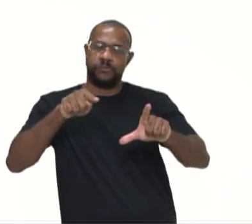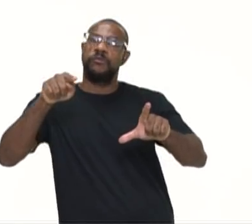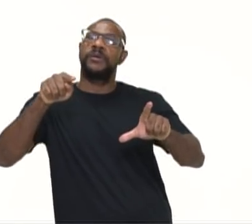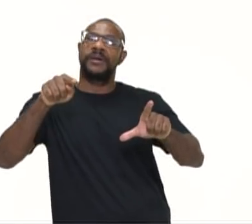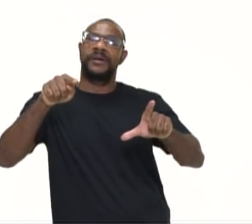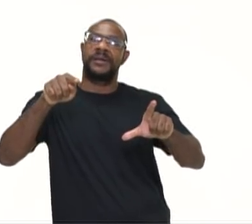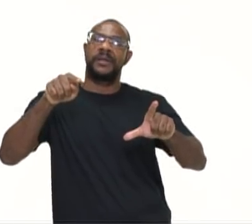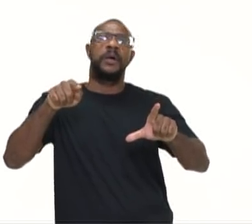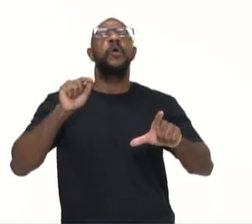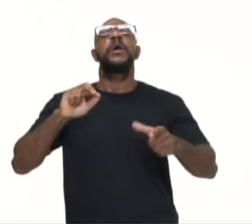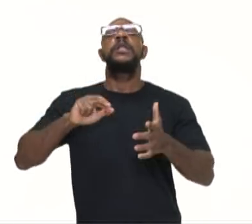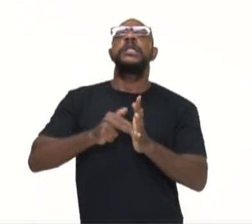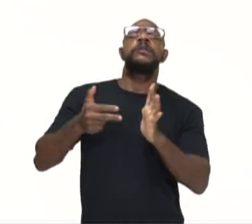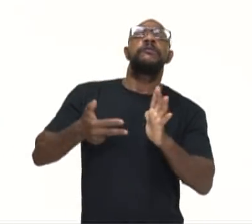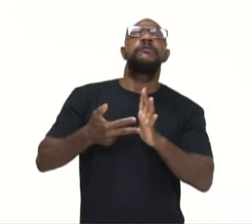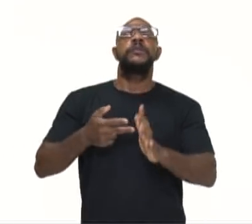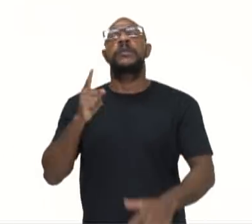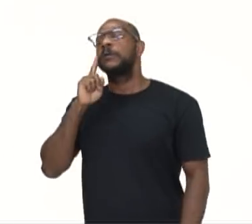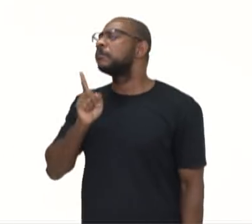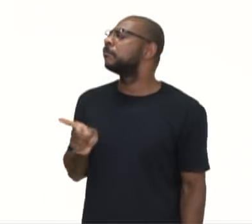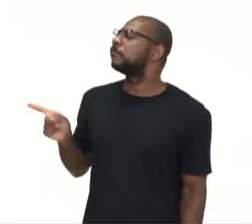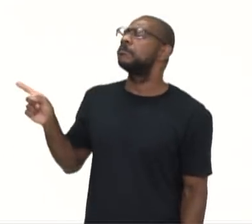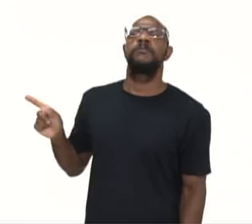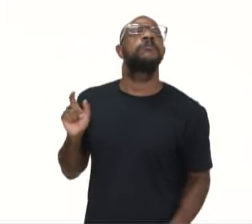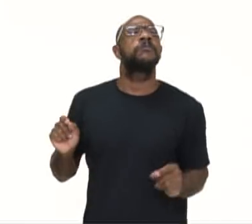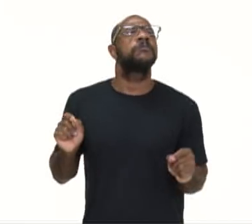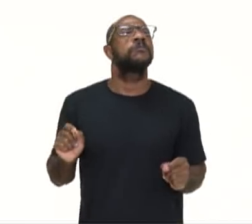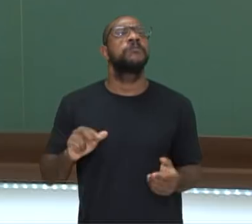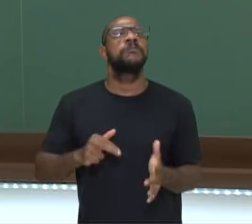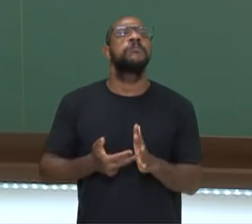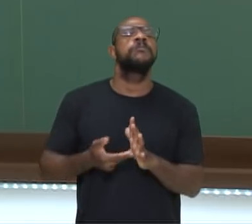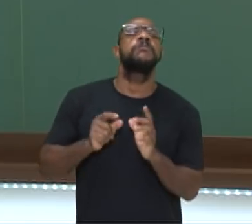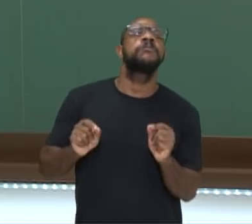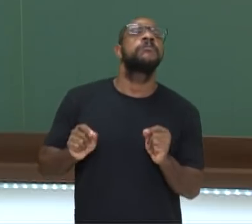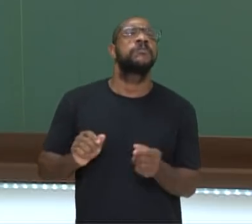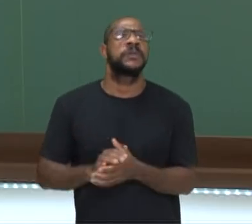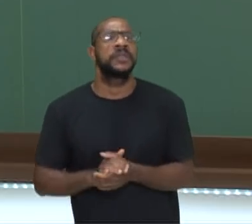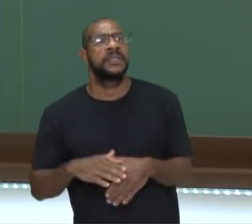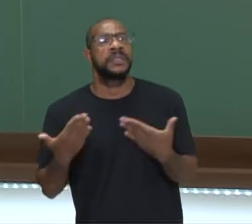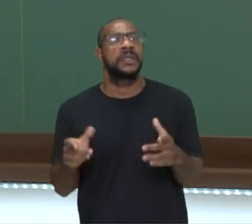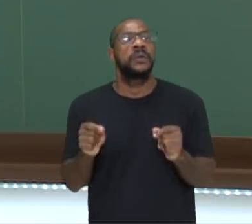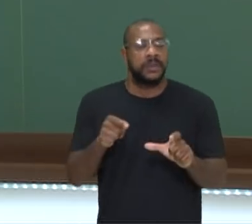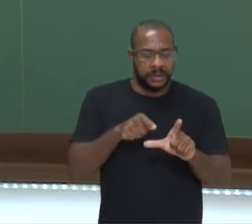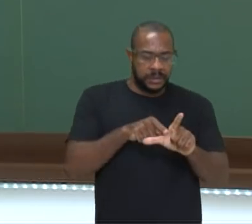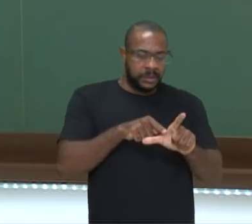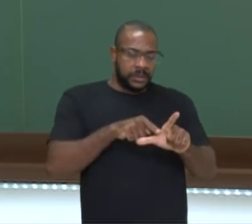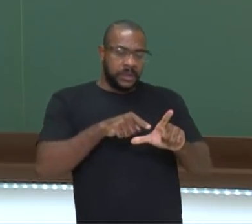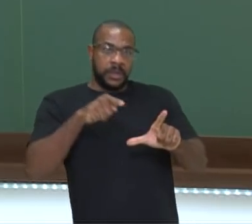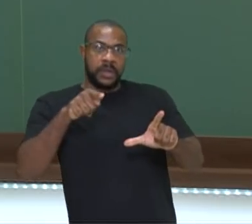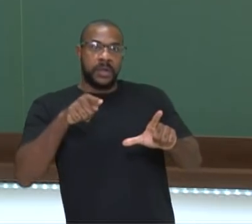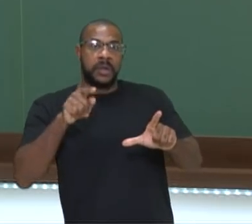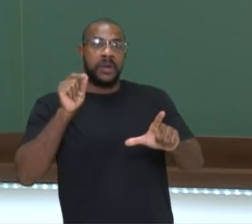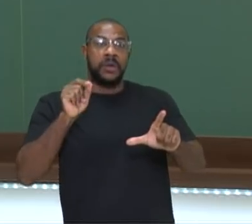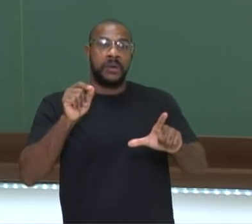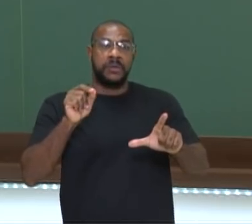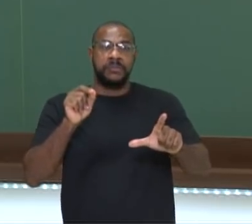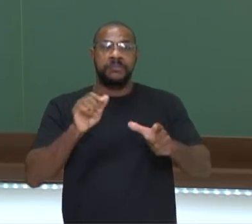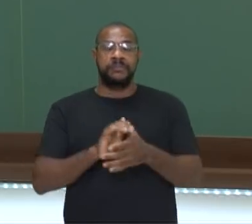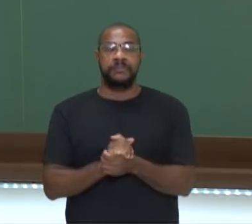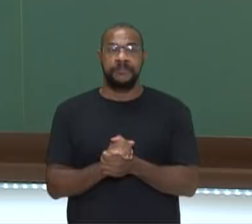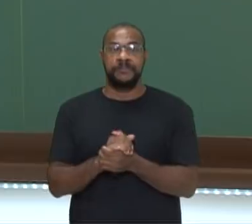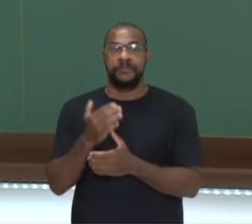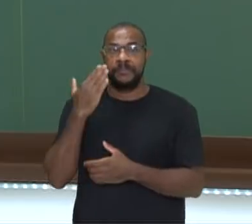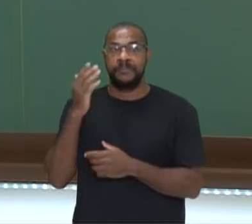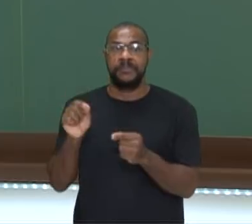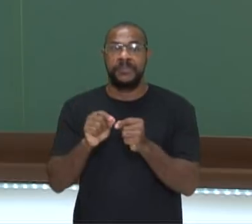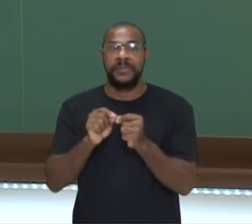ela significa em termos de lá? Ela vai significar a inclinação da lá, que vai ser, aqui como